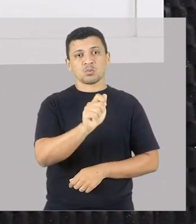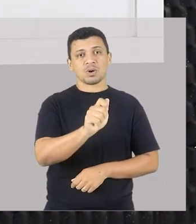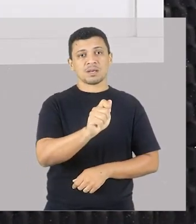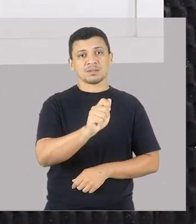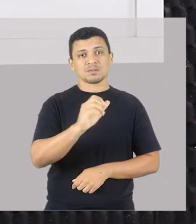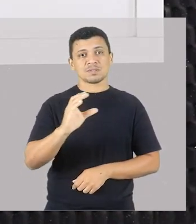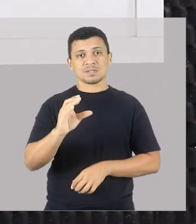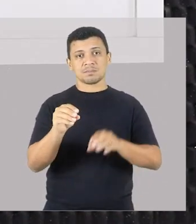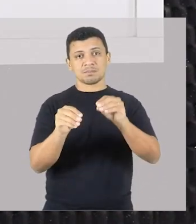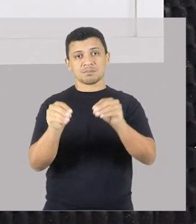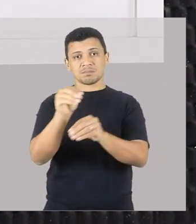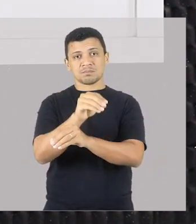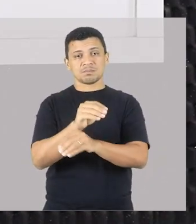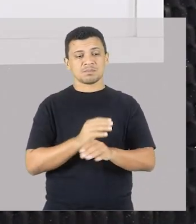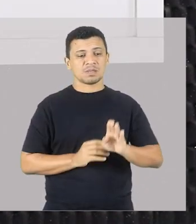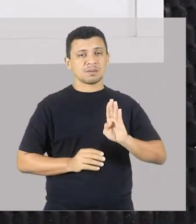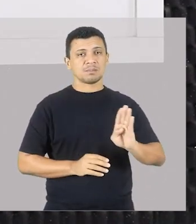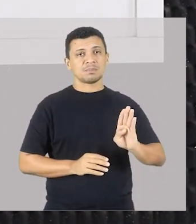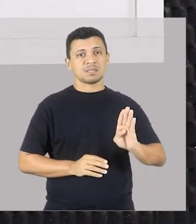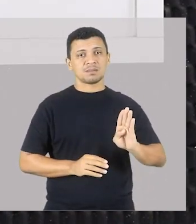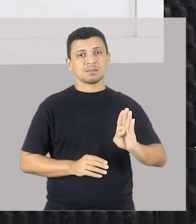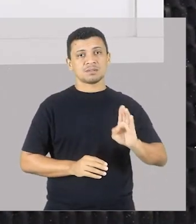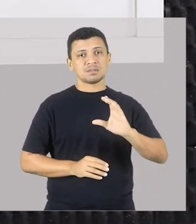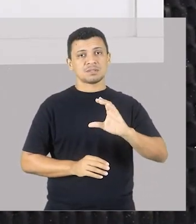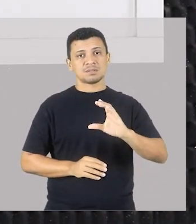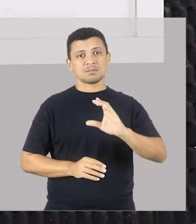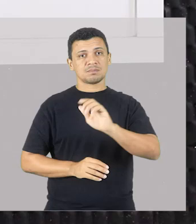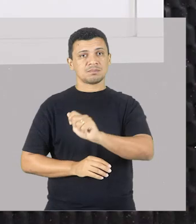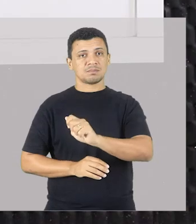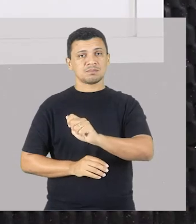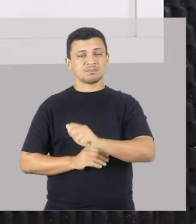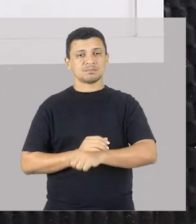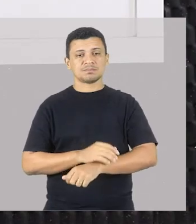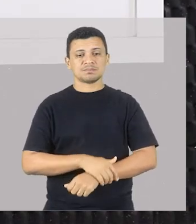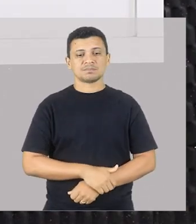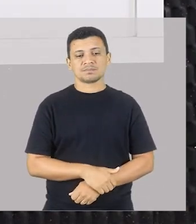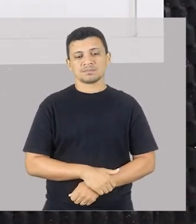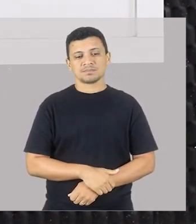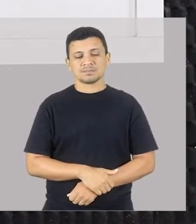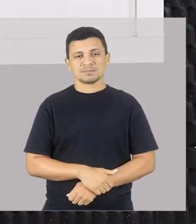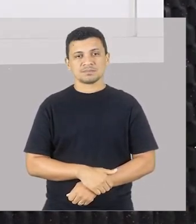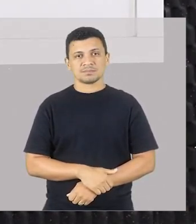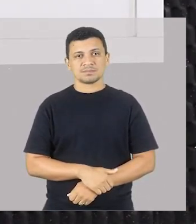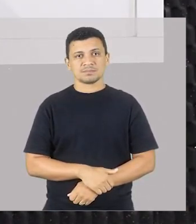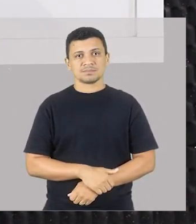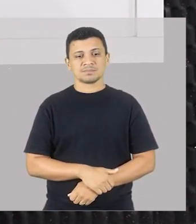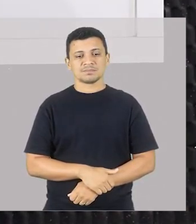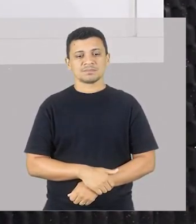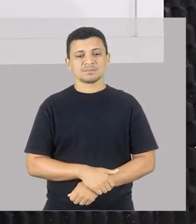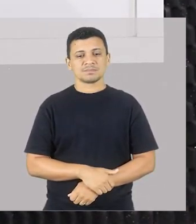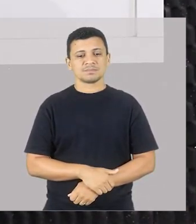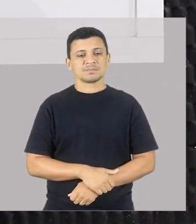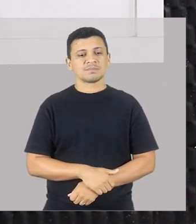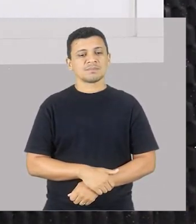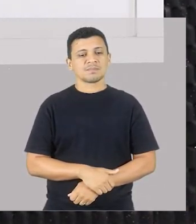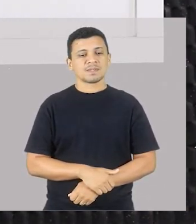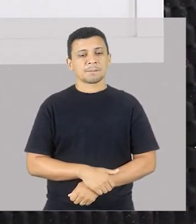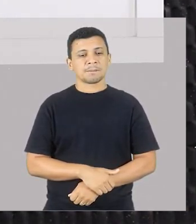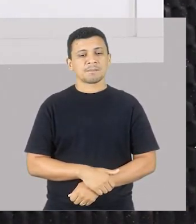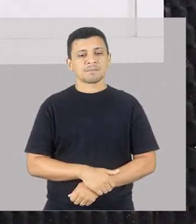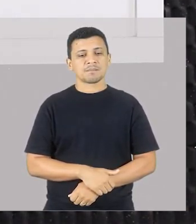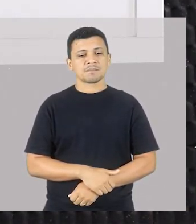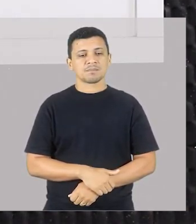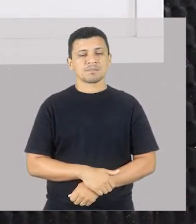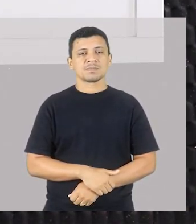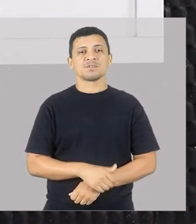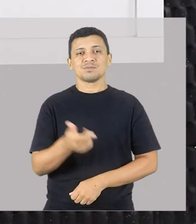B, C e A. Isso? Mais uma palavrinha. Vou fazer